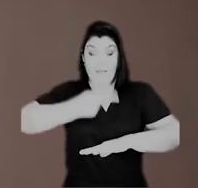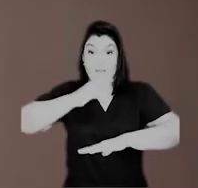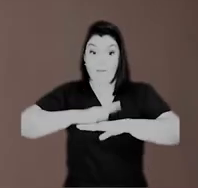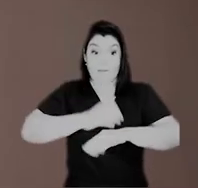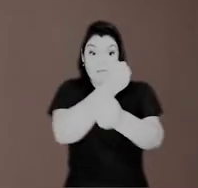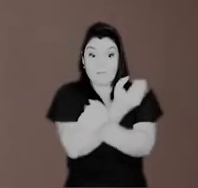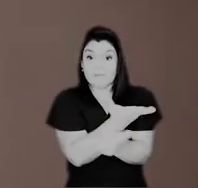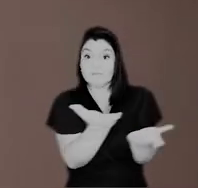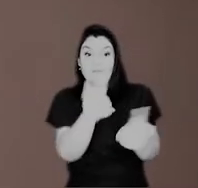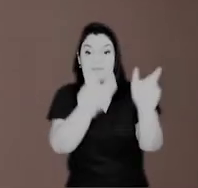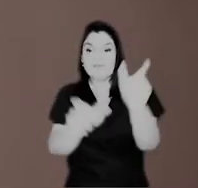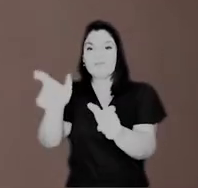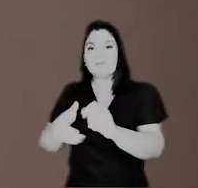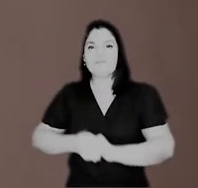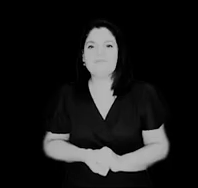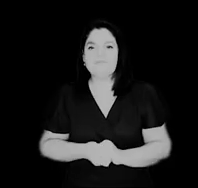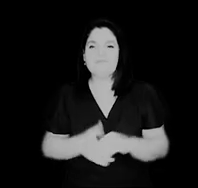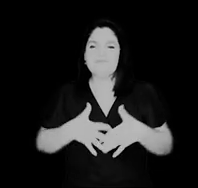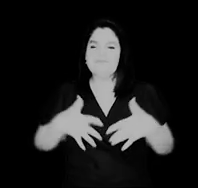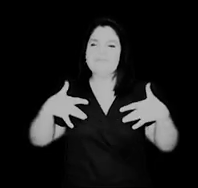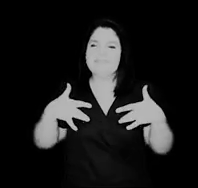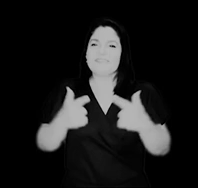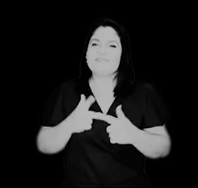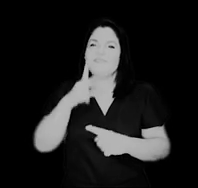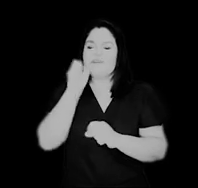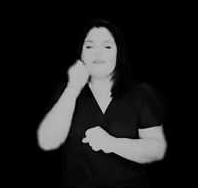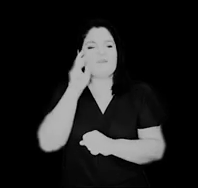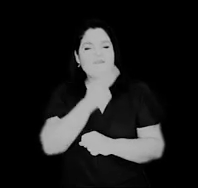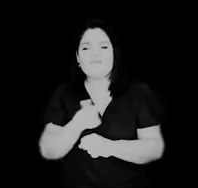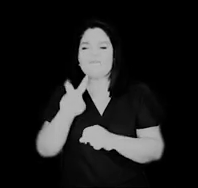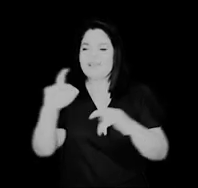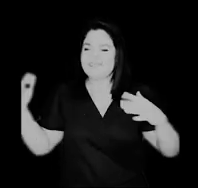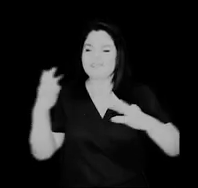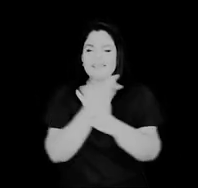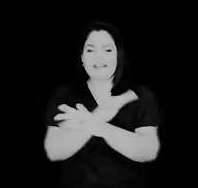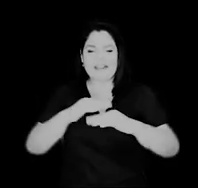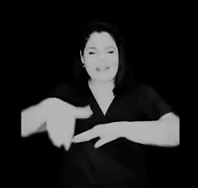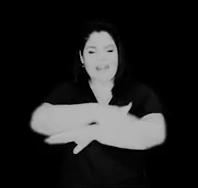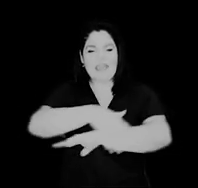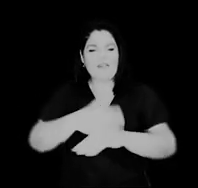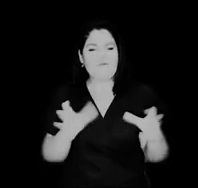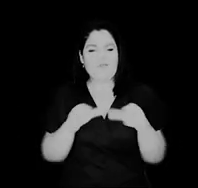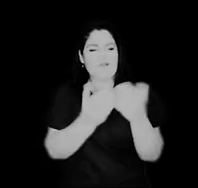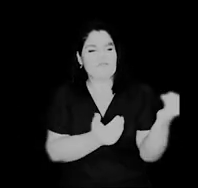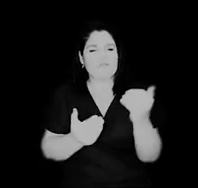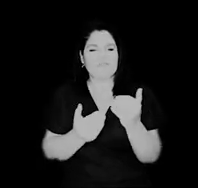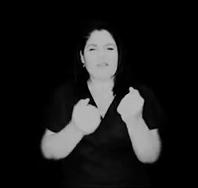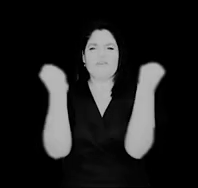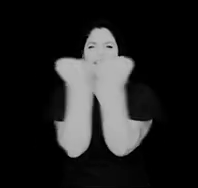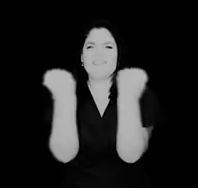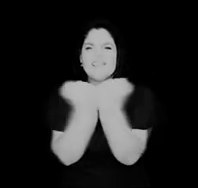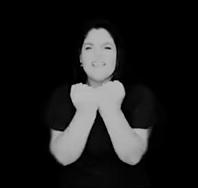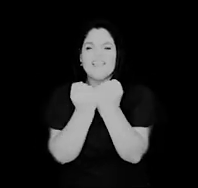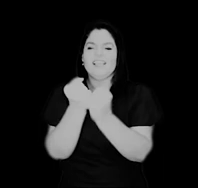mim, mas para outras pessoas. Aí eu me sinto forte quando eu vejo essa meninada na rua defendendo os direitos